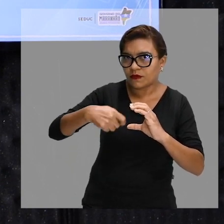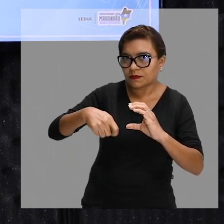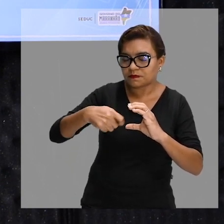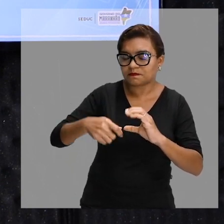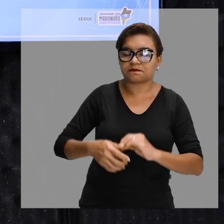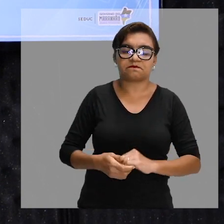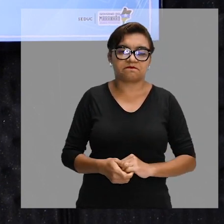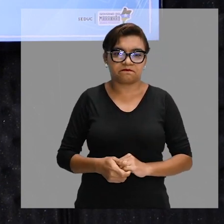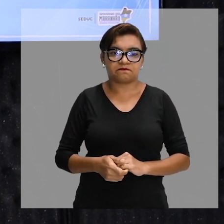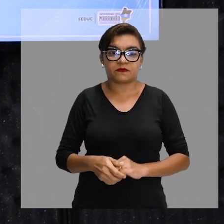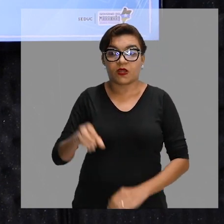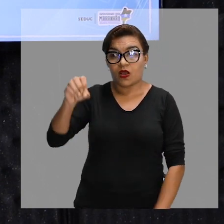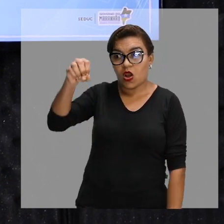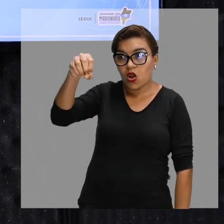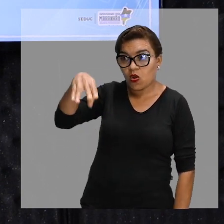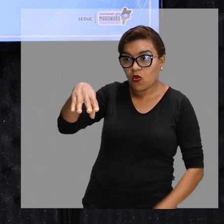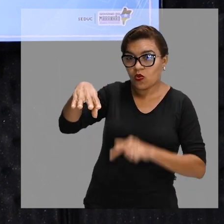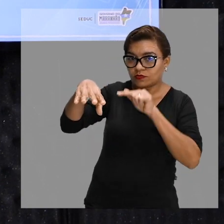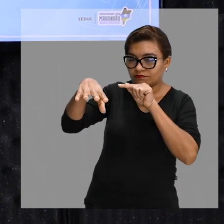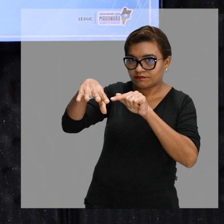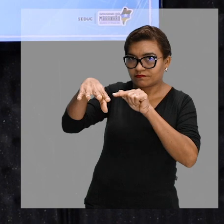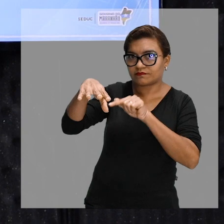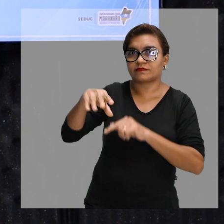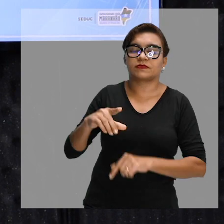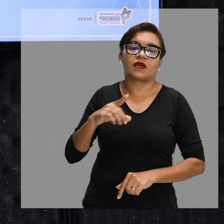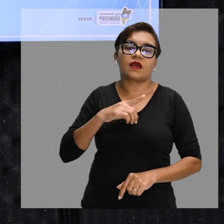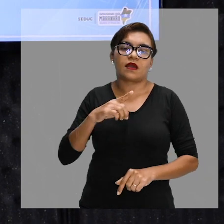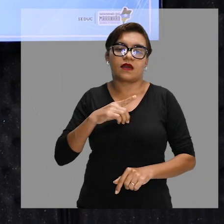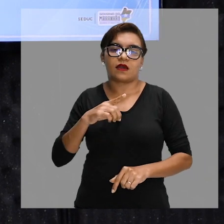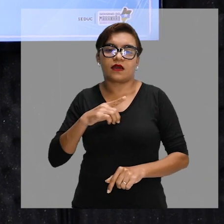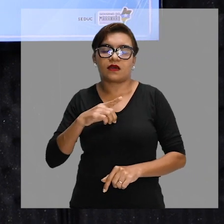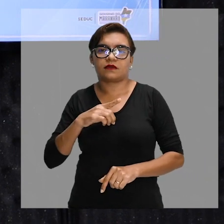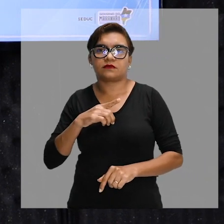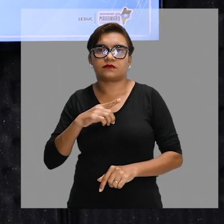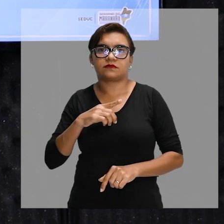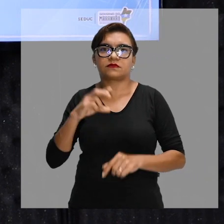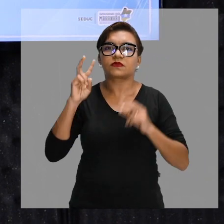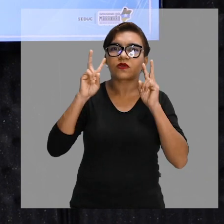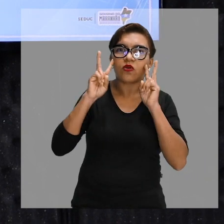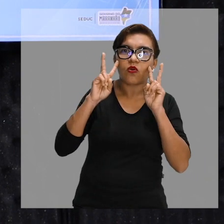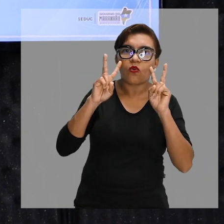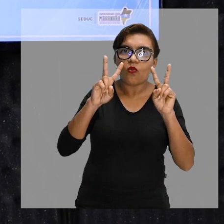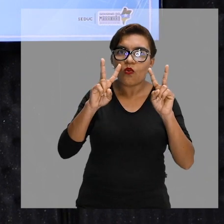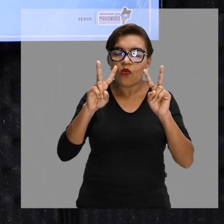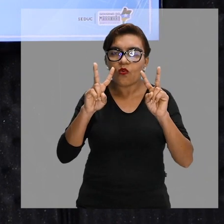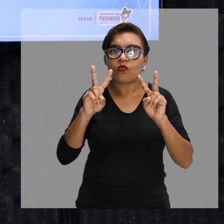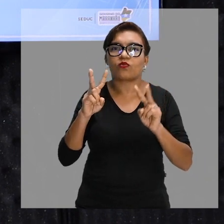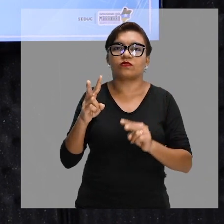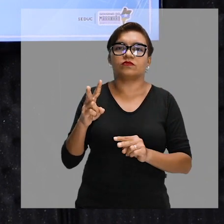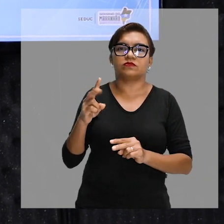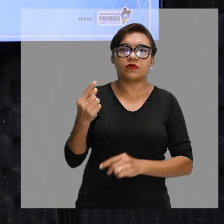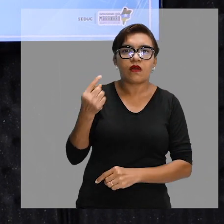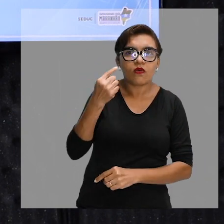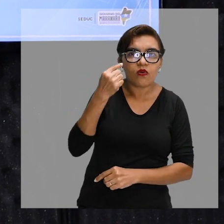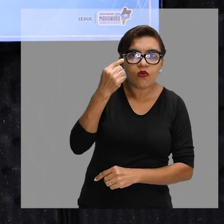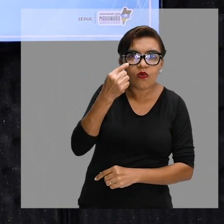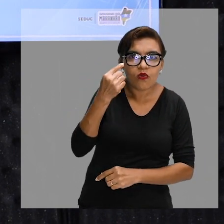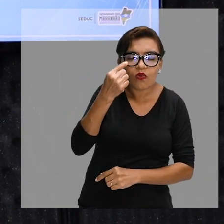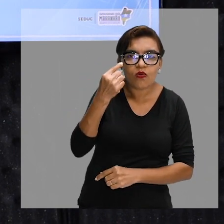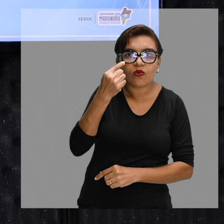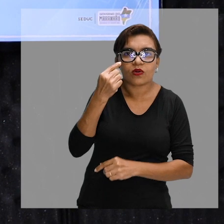agente físico que, atuando nos órgãos visuais, atuando nos